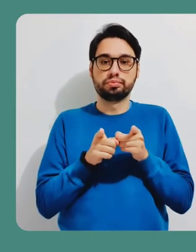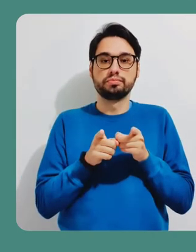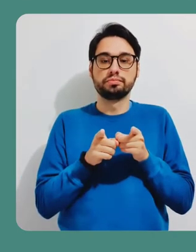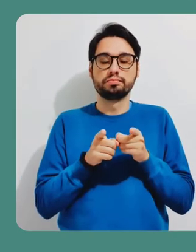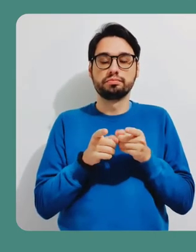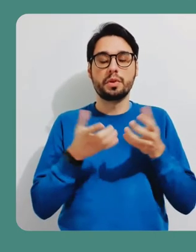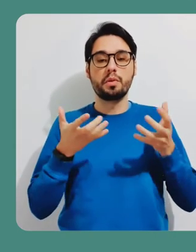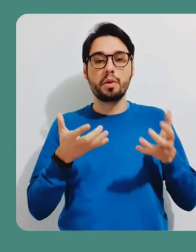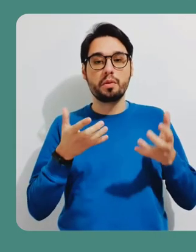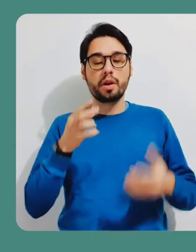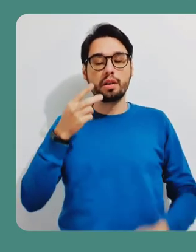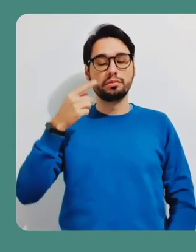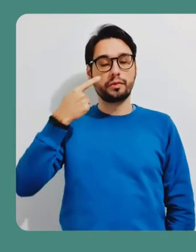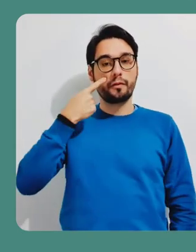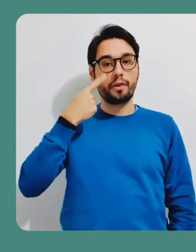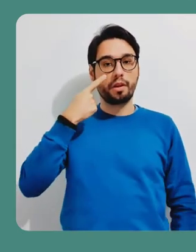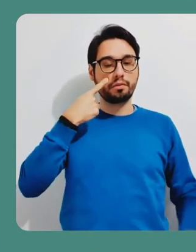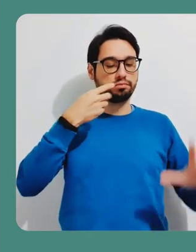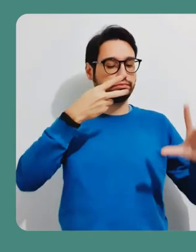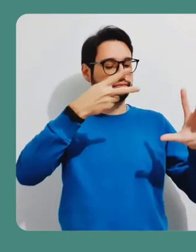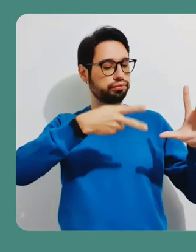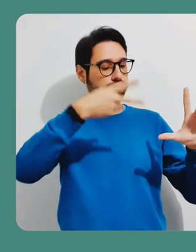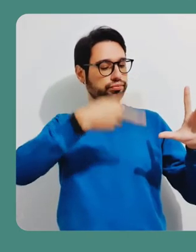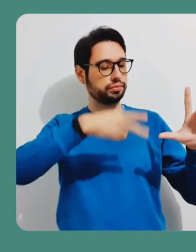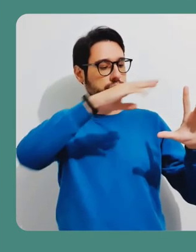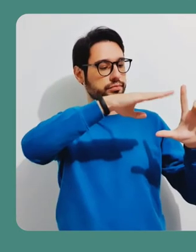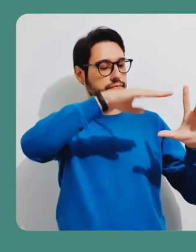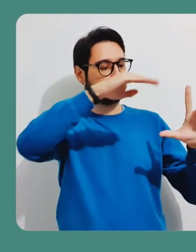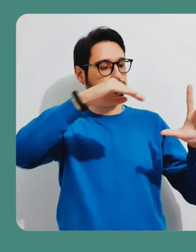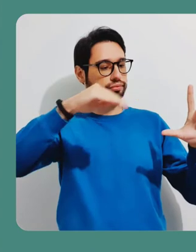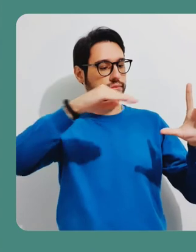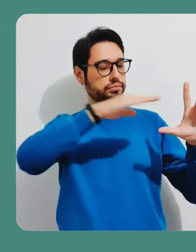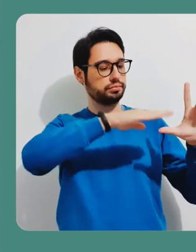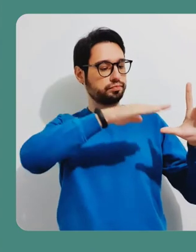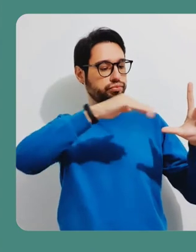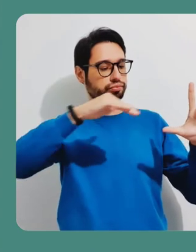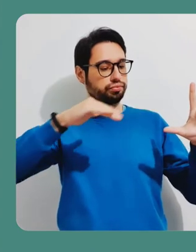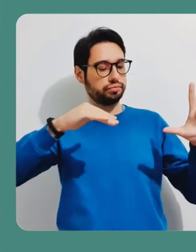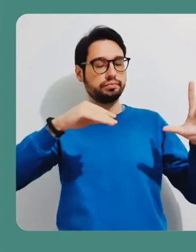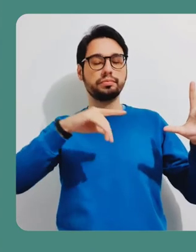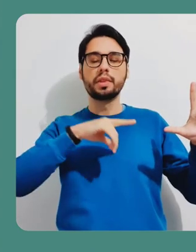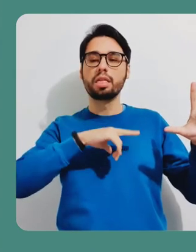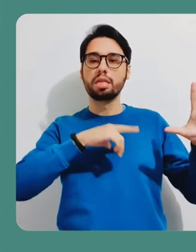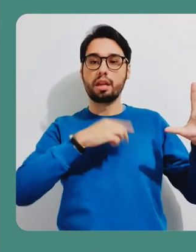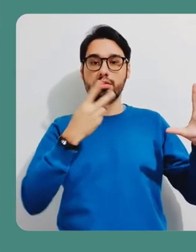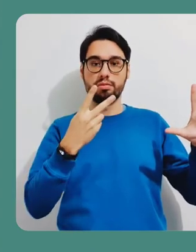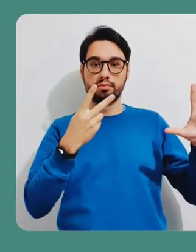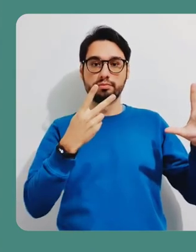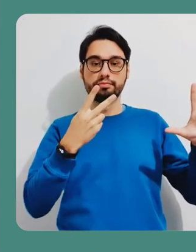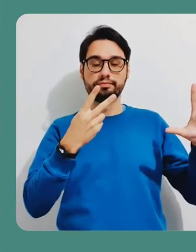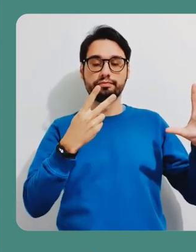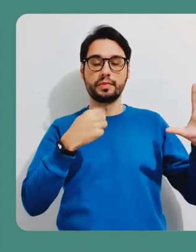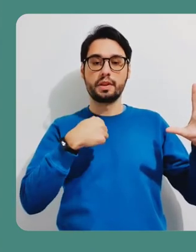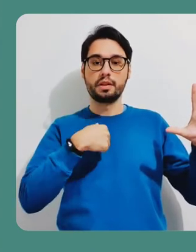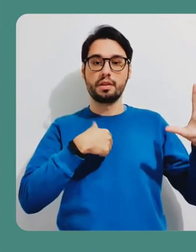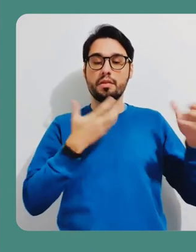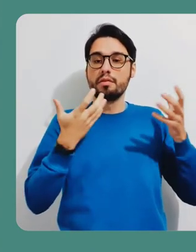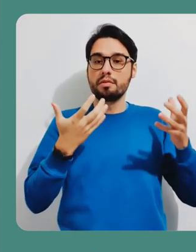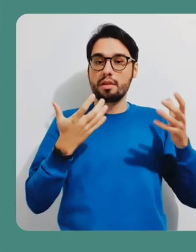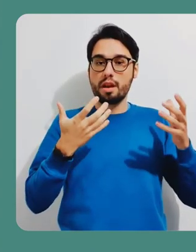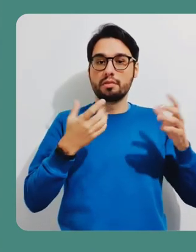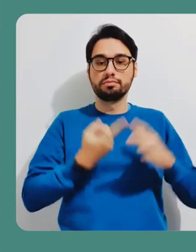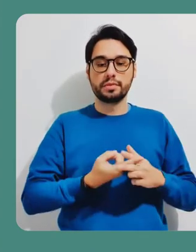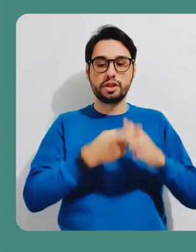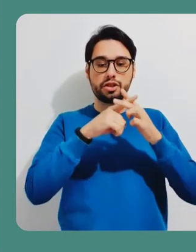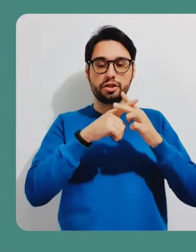ampliar aqui pelos um é que eu possa visualizar melhor os dois para editar essa música